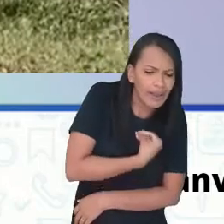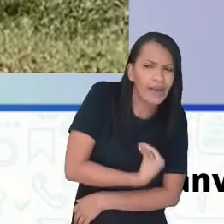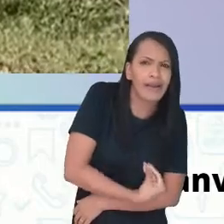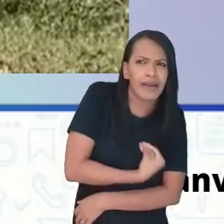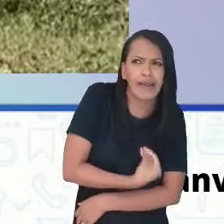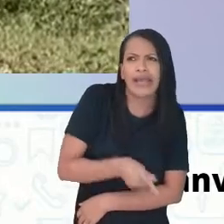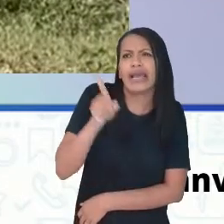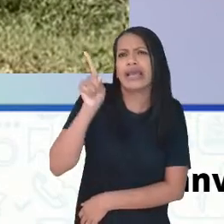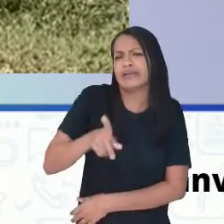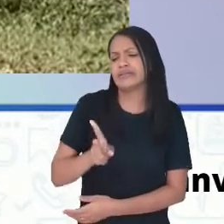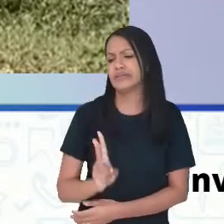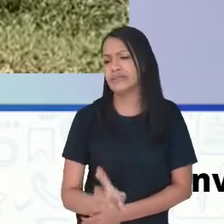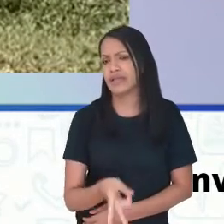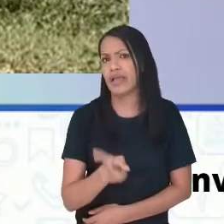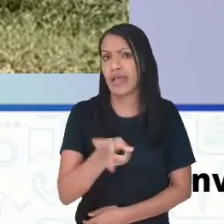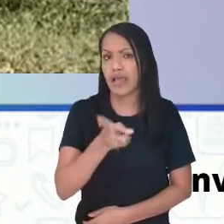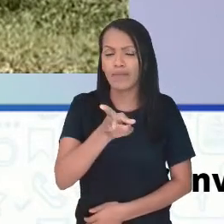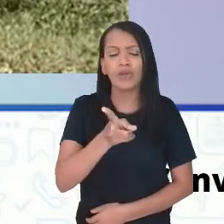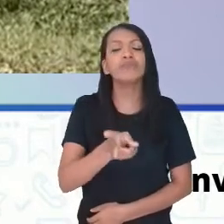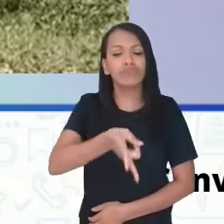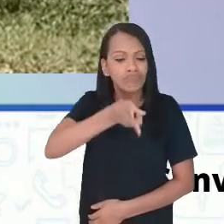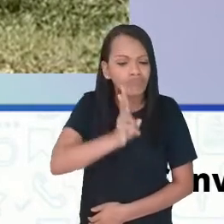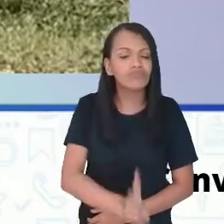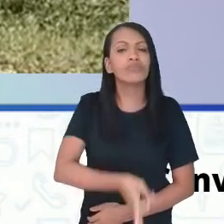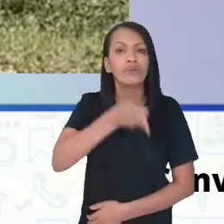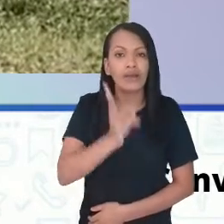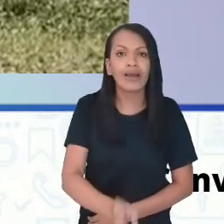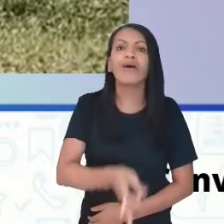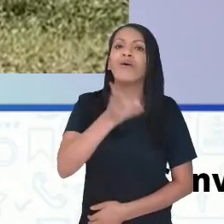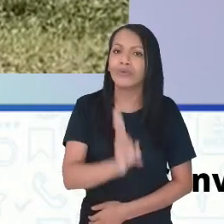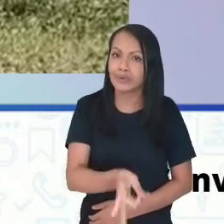é sempre seguir em frente.